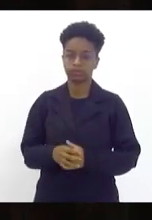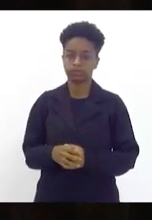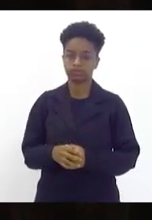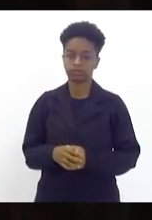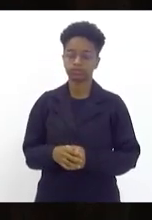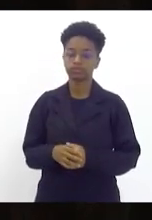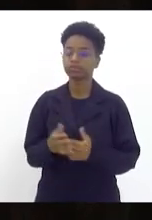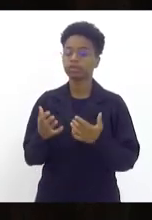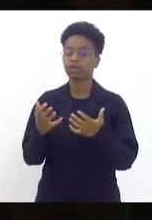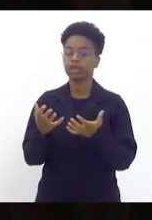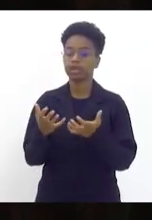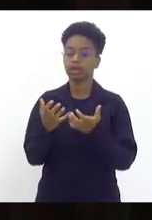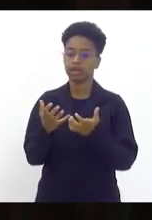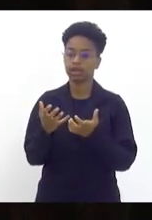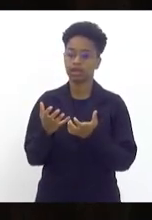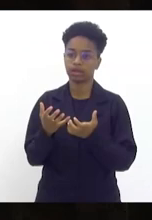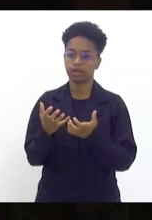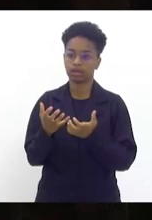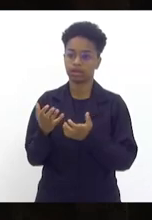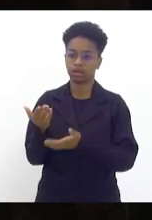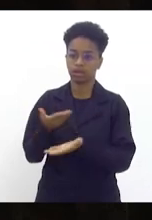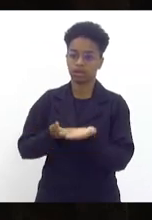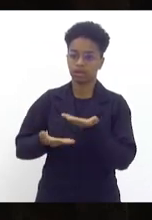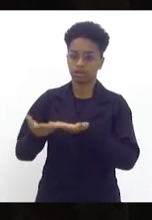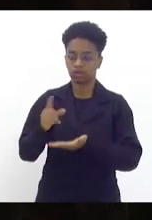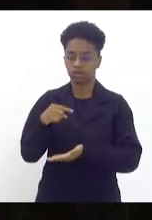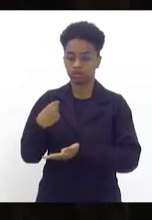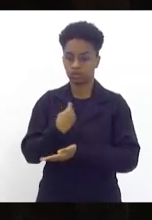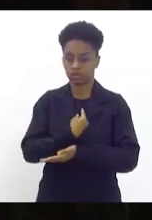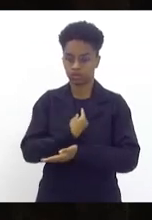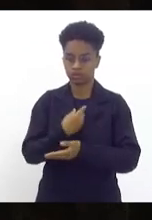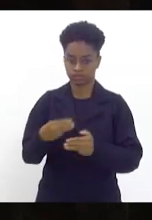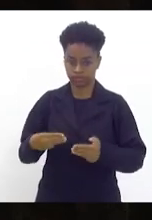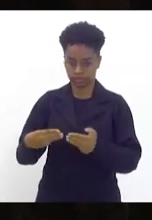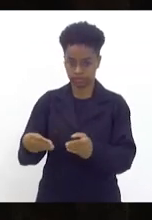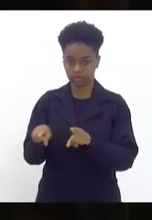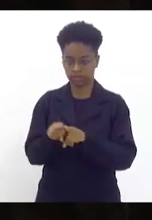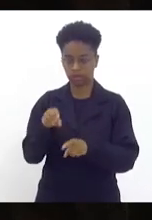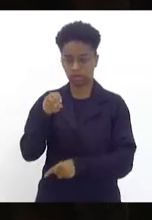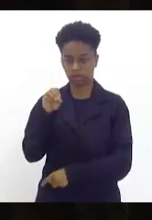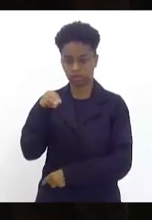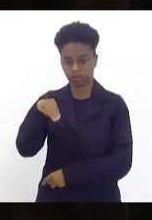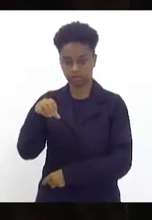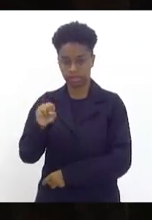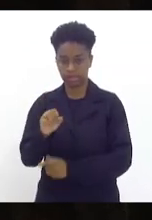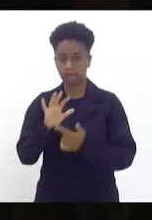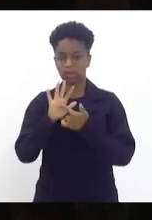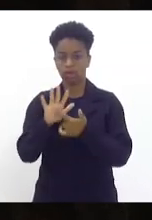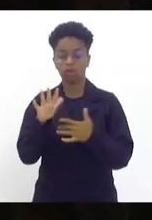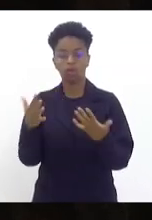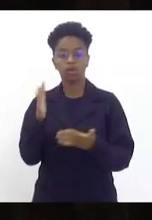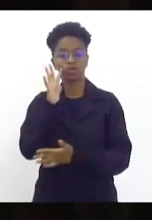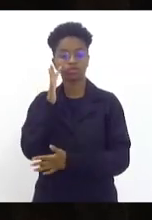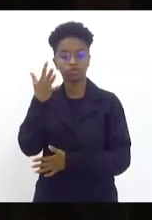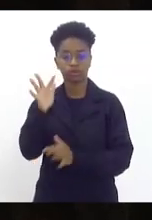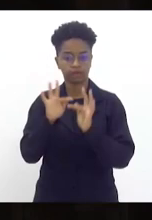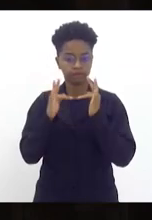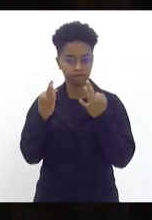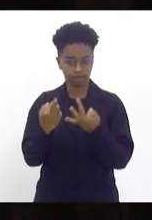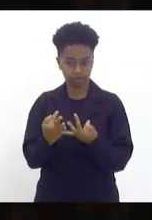né? Querendo envolver nosso ministério e o MS, o Ministério da Saúde. Viemos aqui com a solução para os pais. Colocamos